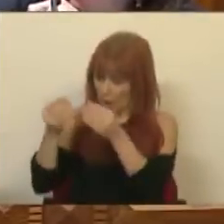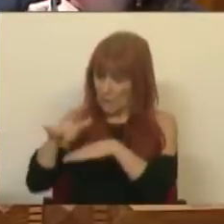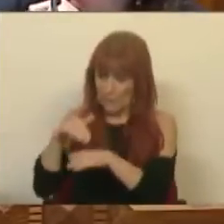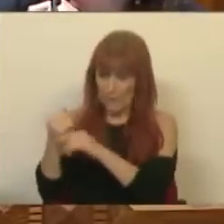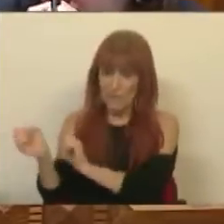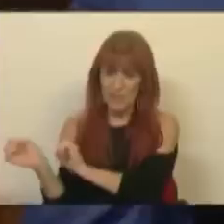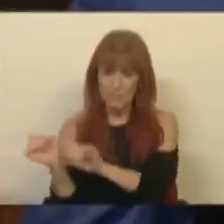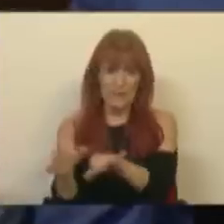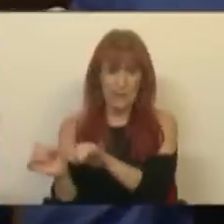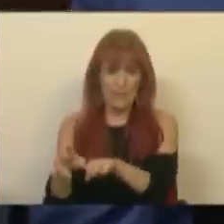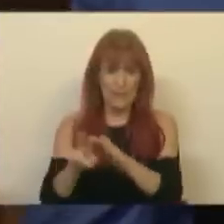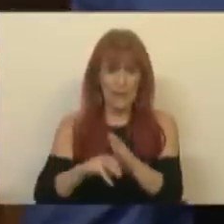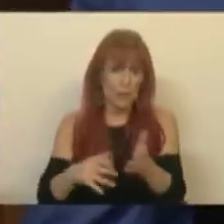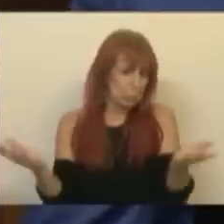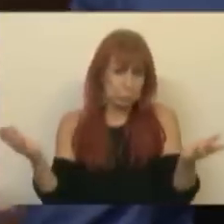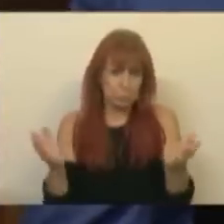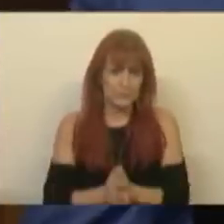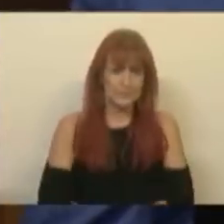relatórios